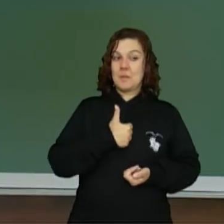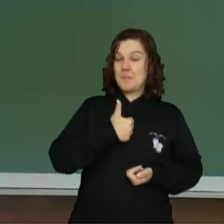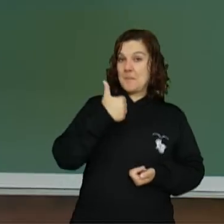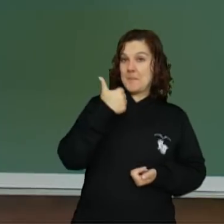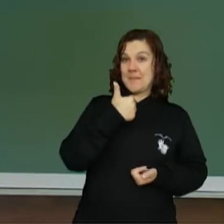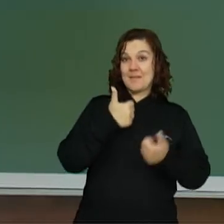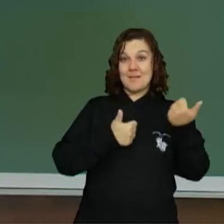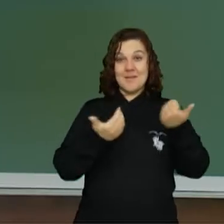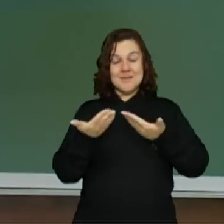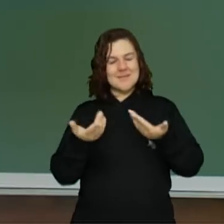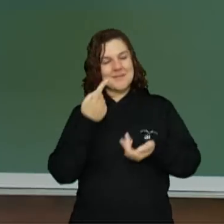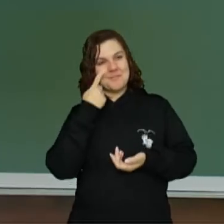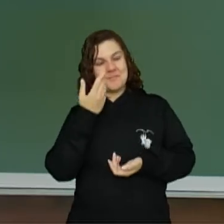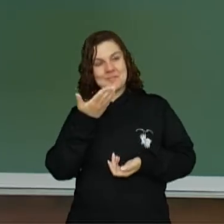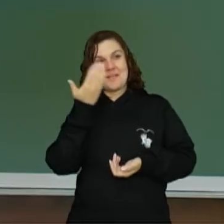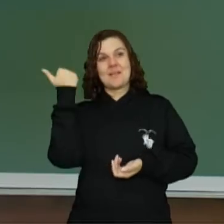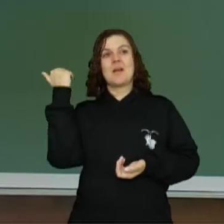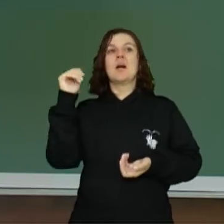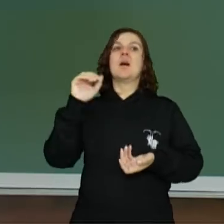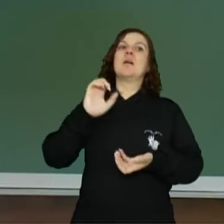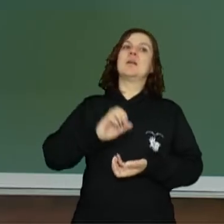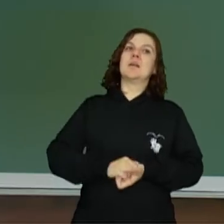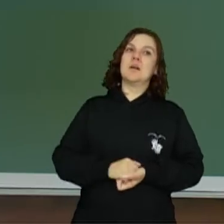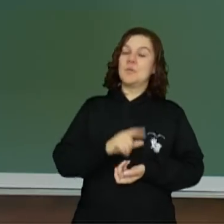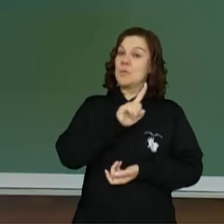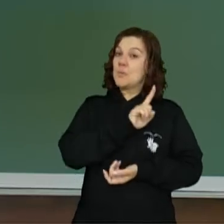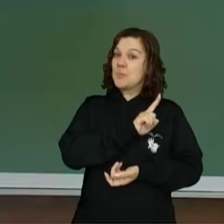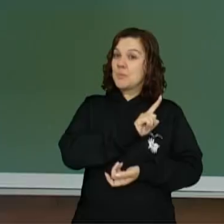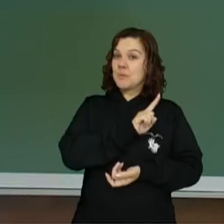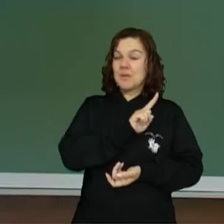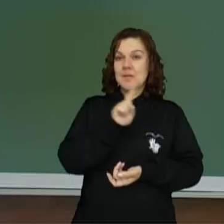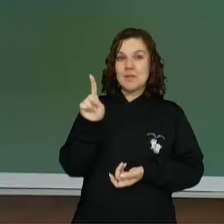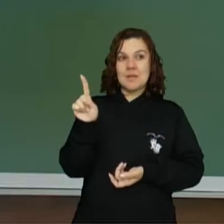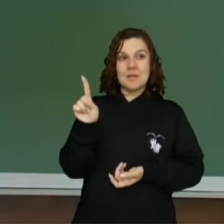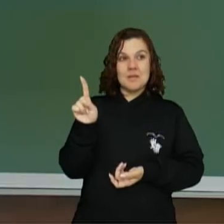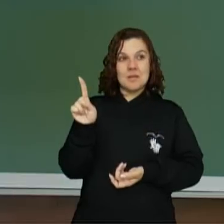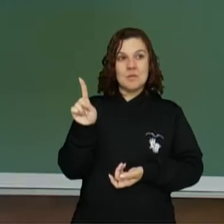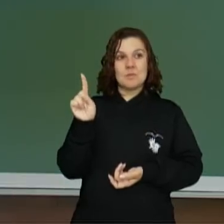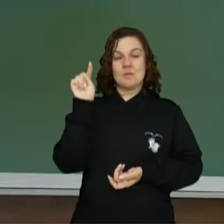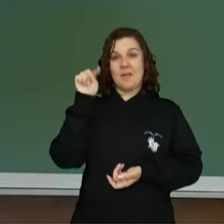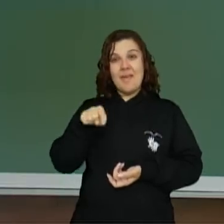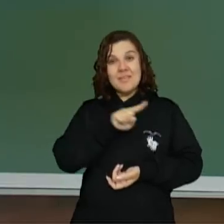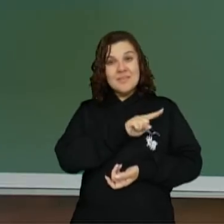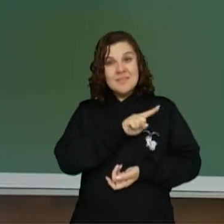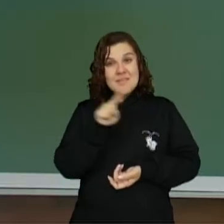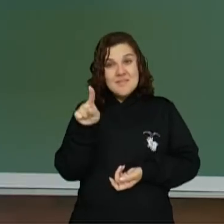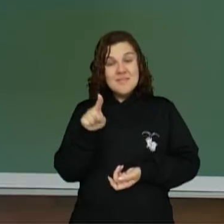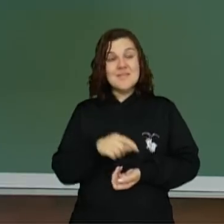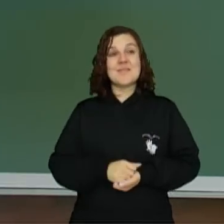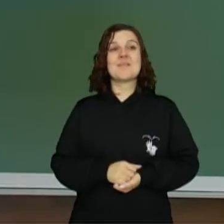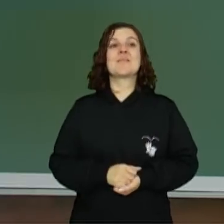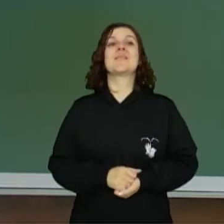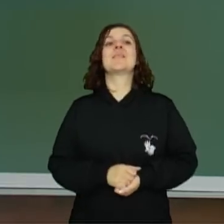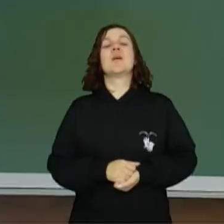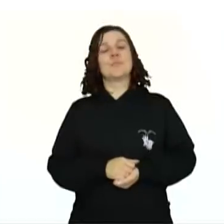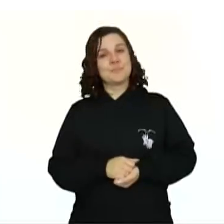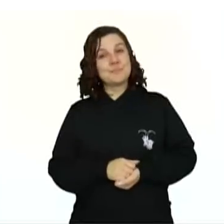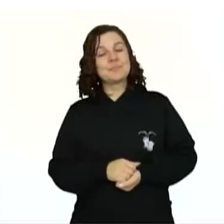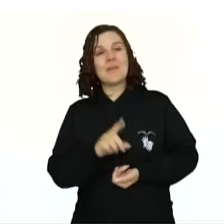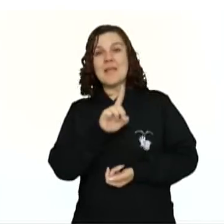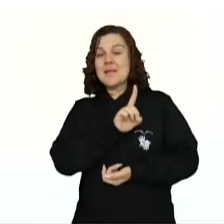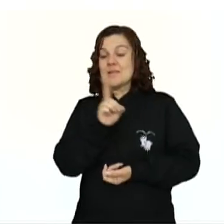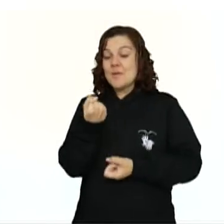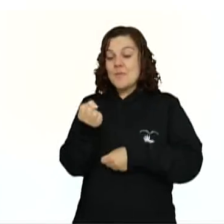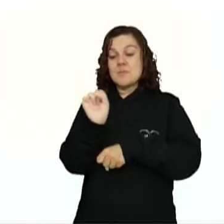Beleza, gente? Vamos lá? Ah, não! É um não, gente. Ora, ora.